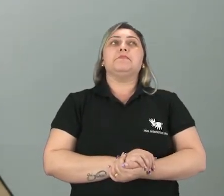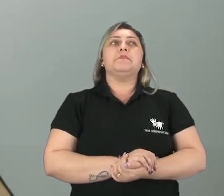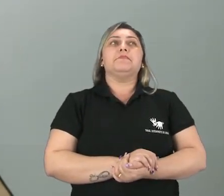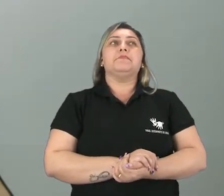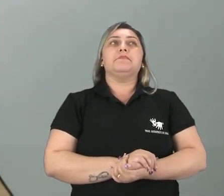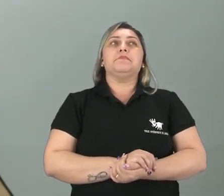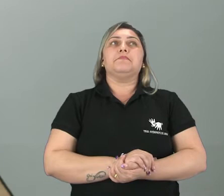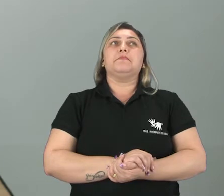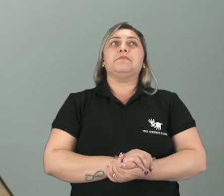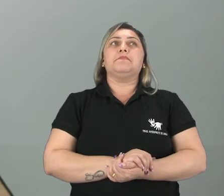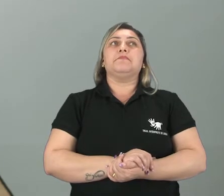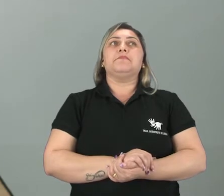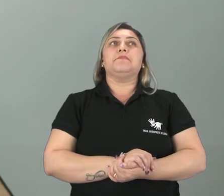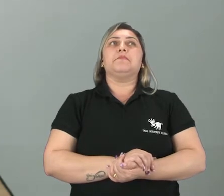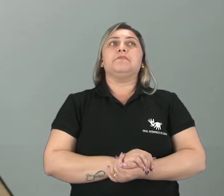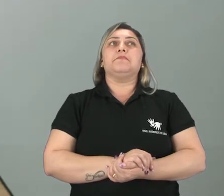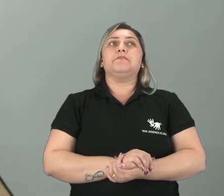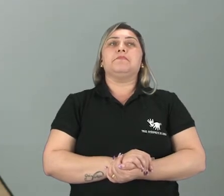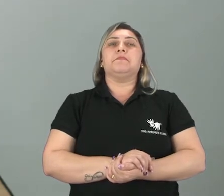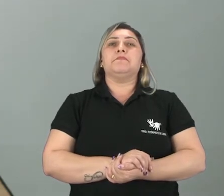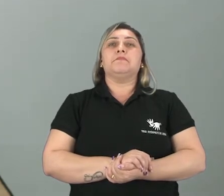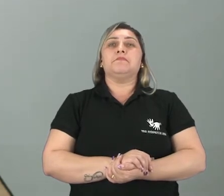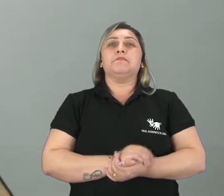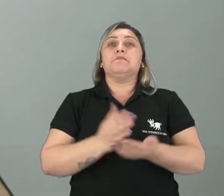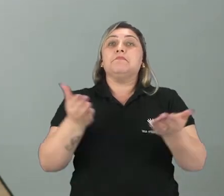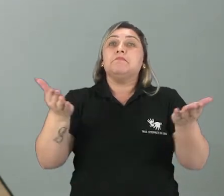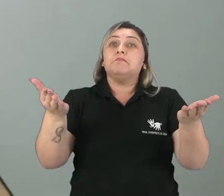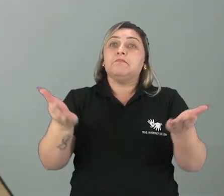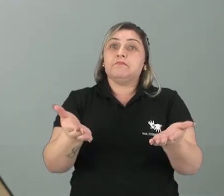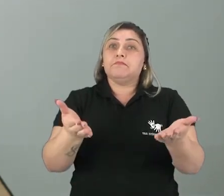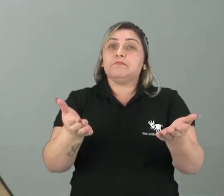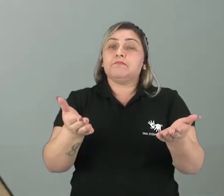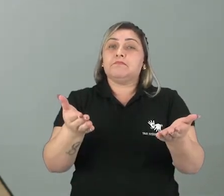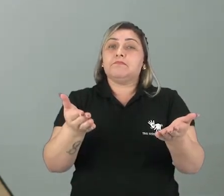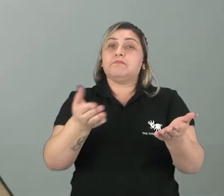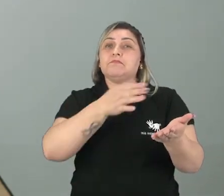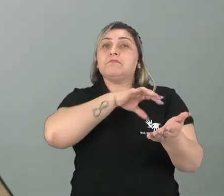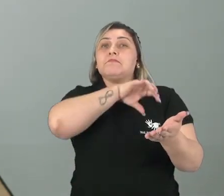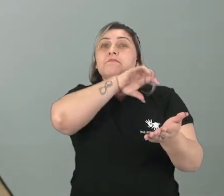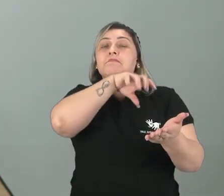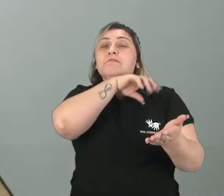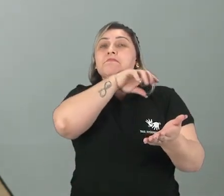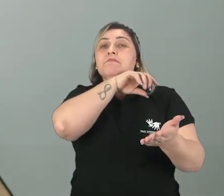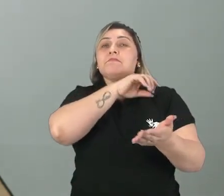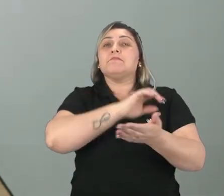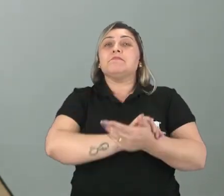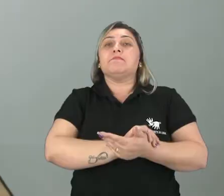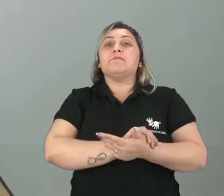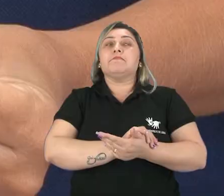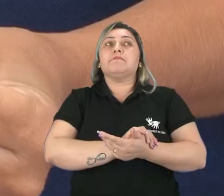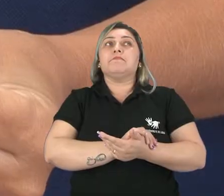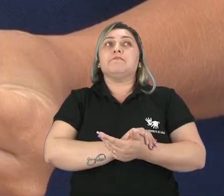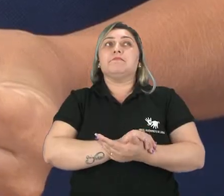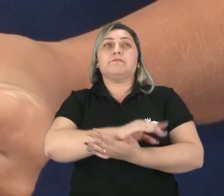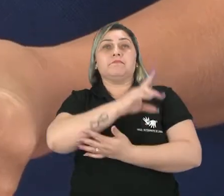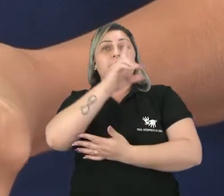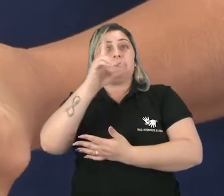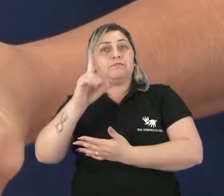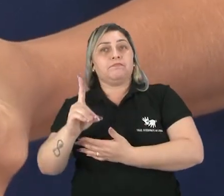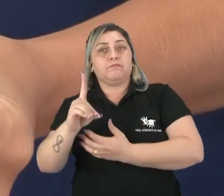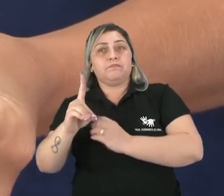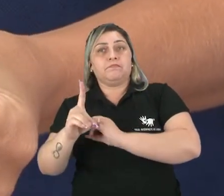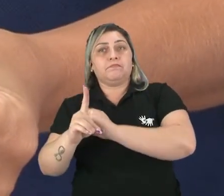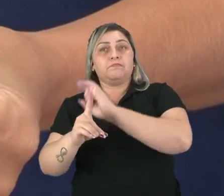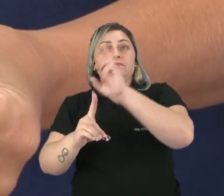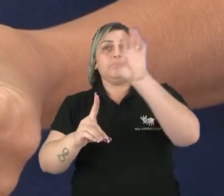é isso e agora este animal está para virado para a direita